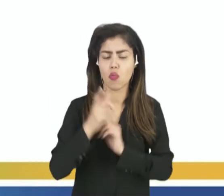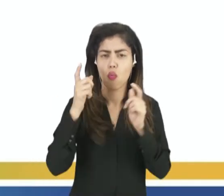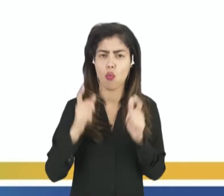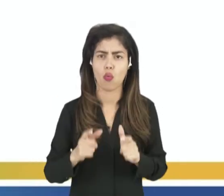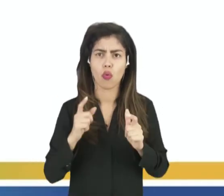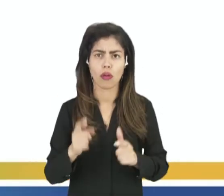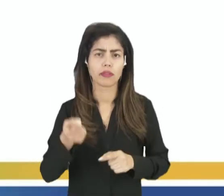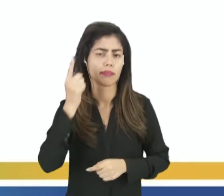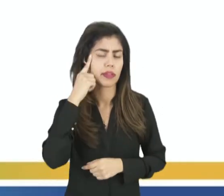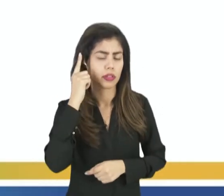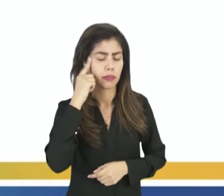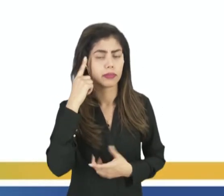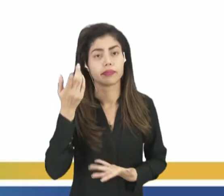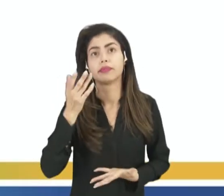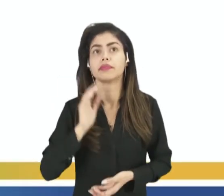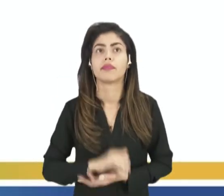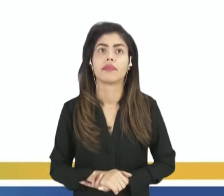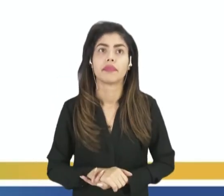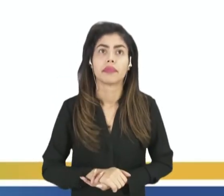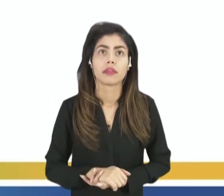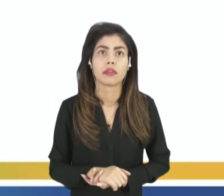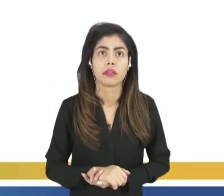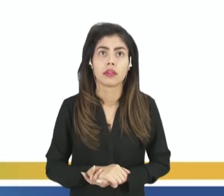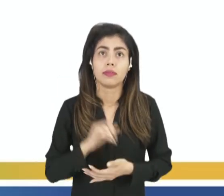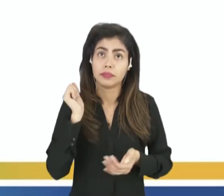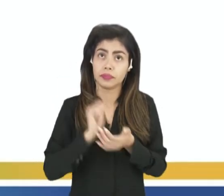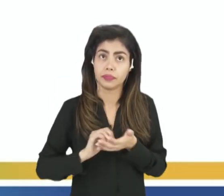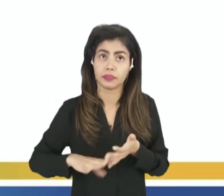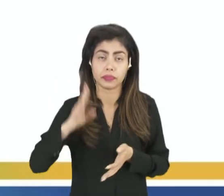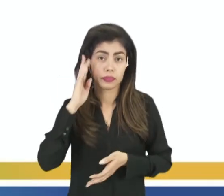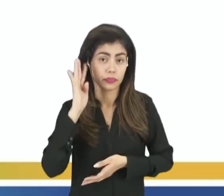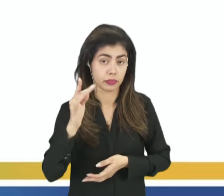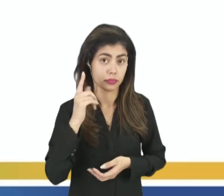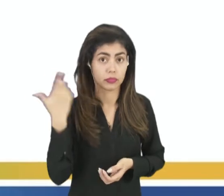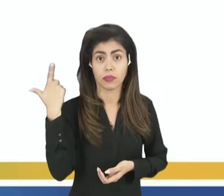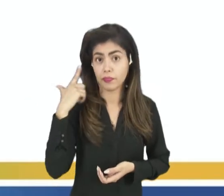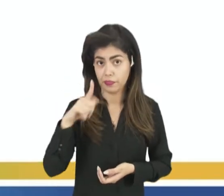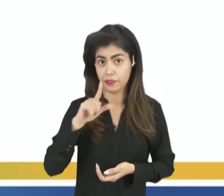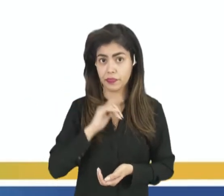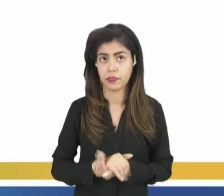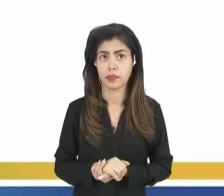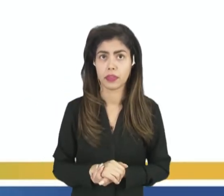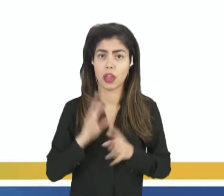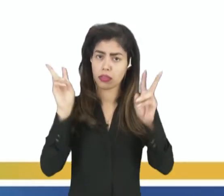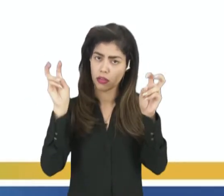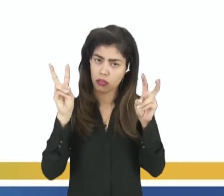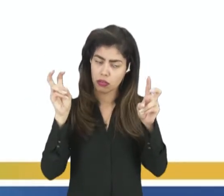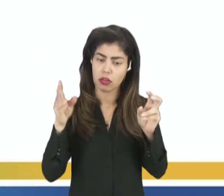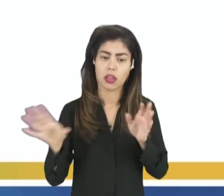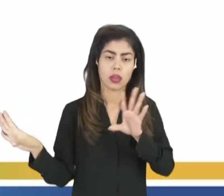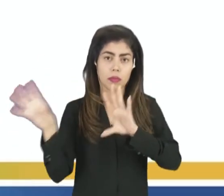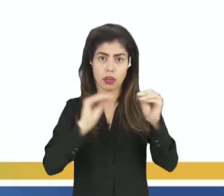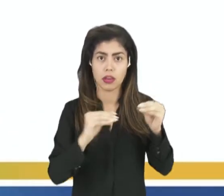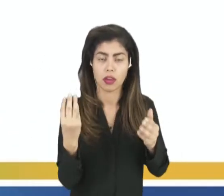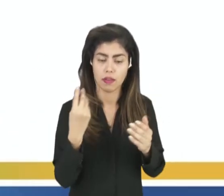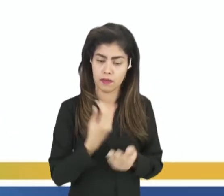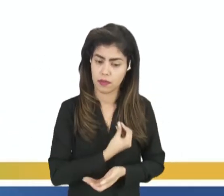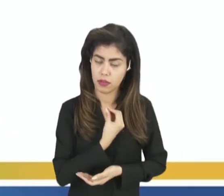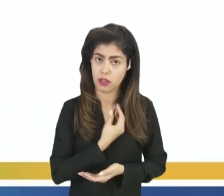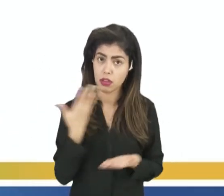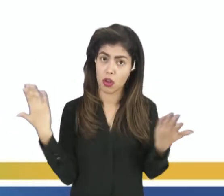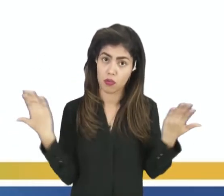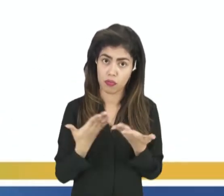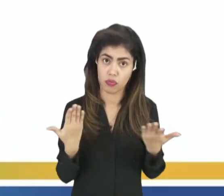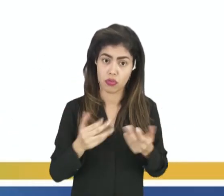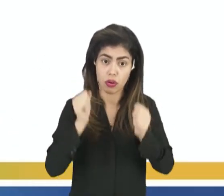vem o pensamento de Hobbes. É uma atividade para a gente conseguir, né, da teoria, aplicar na nossa realidade, ampliar